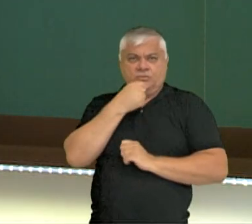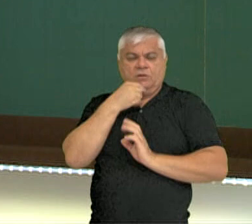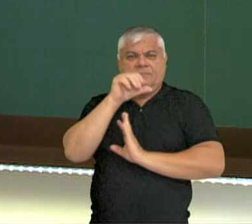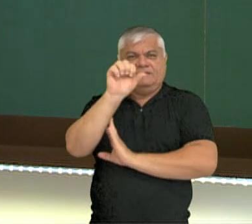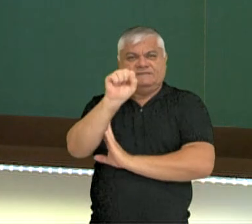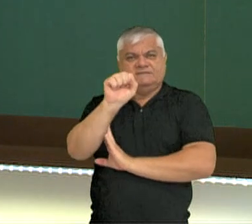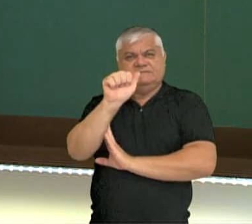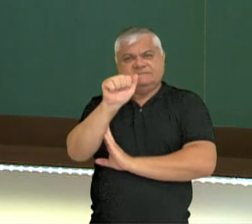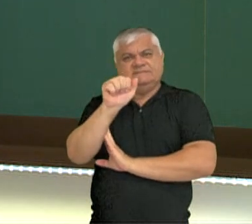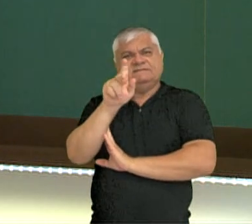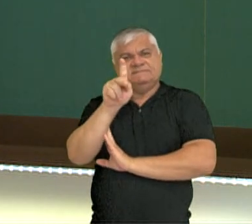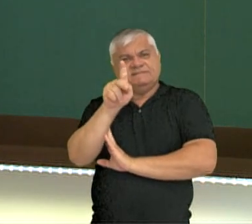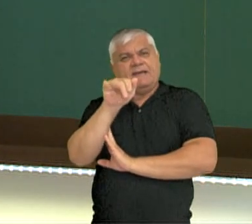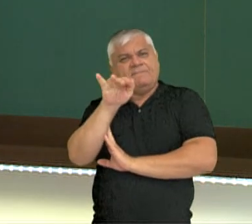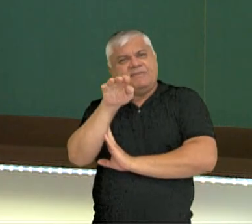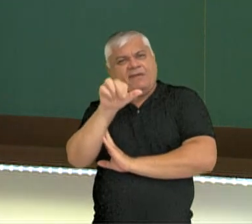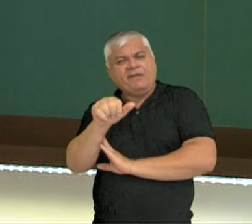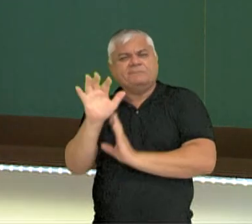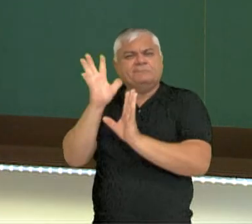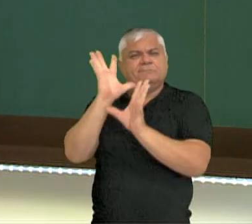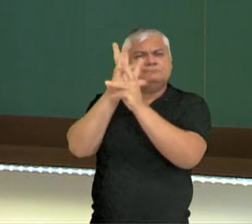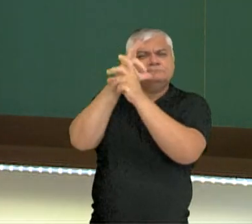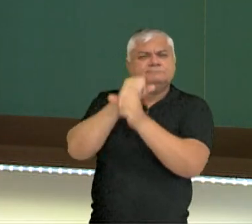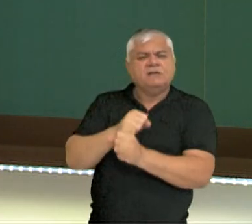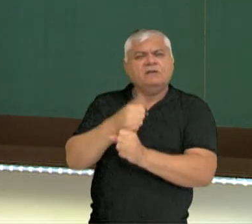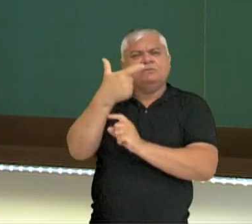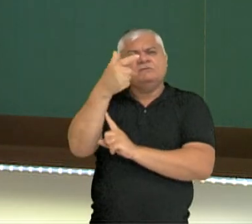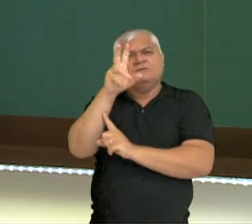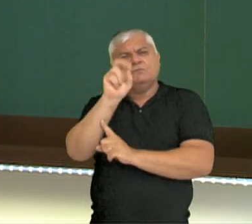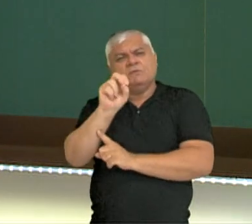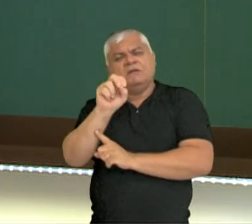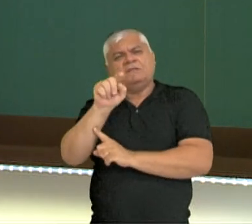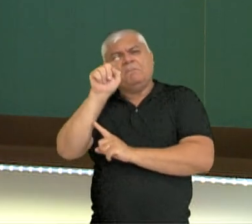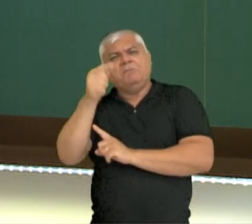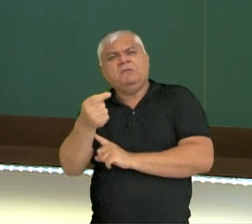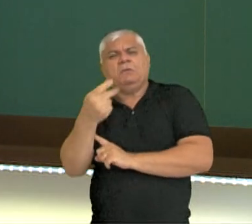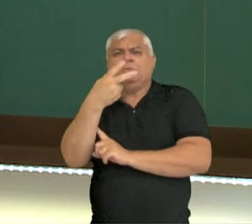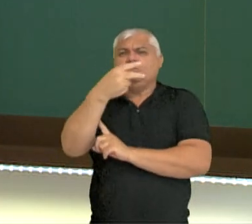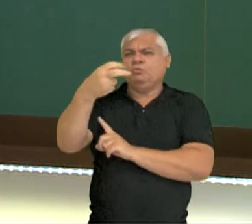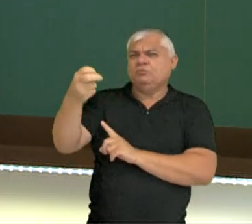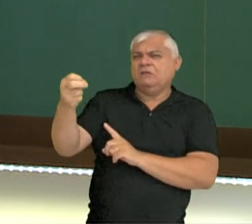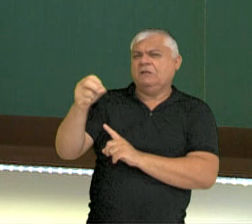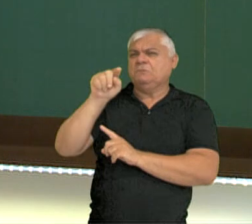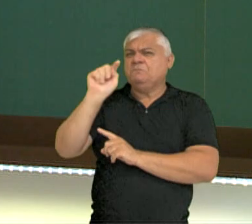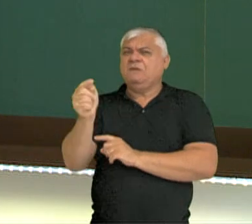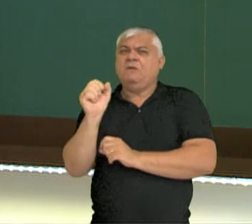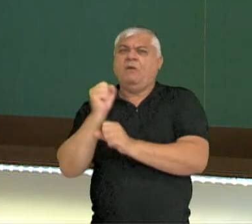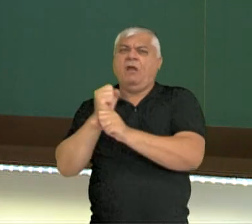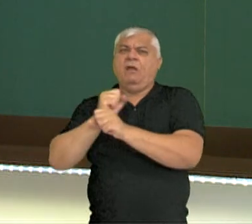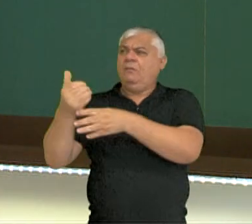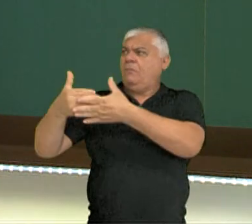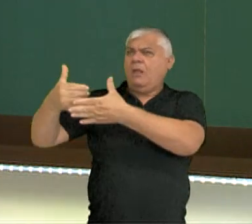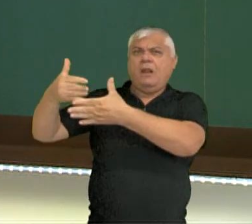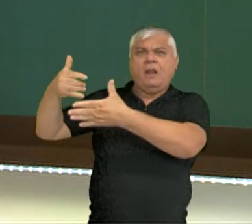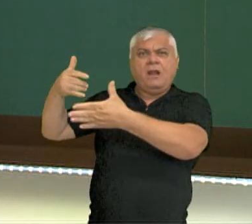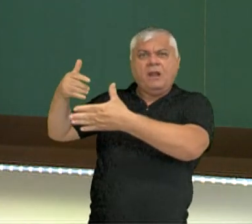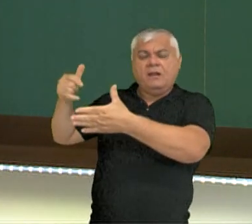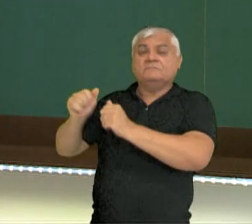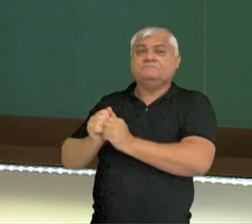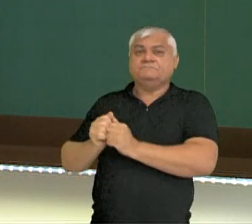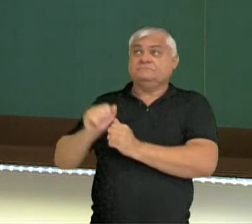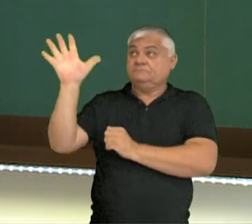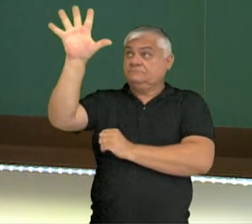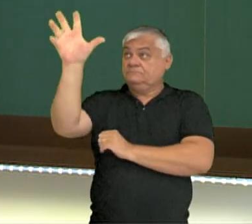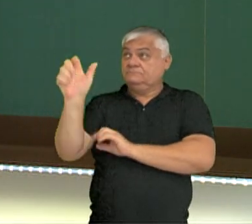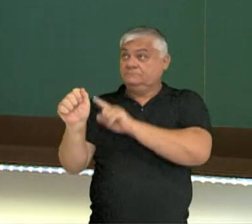tem as datações entre 250 mil anos, alguns falam até em 200 mil anos. Não é? Então, a